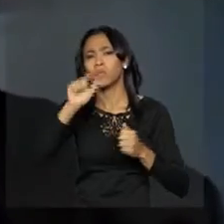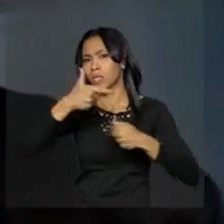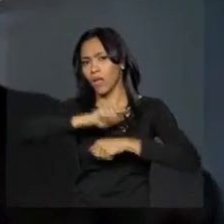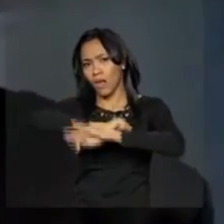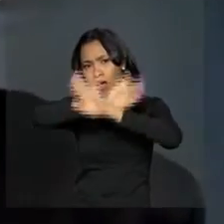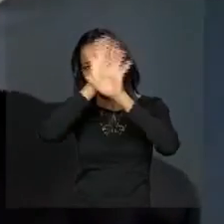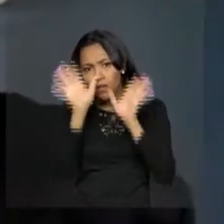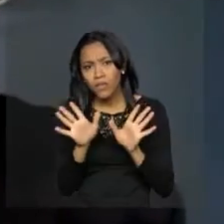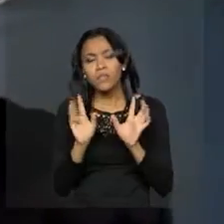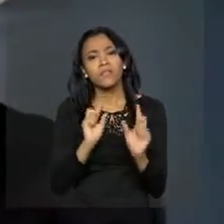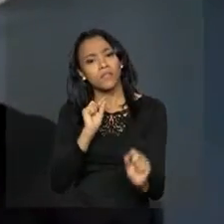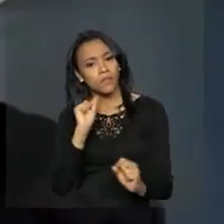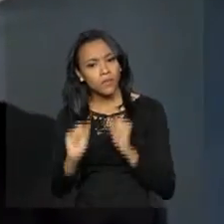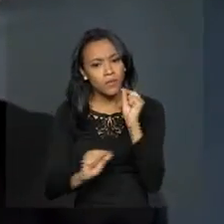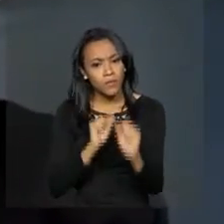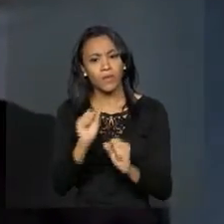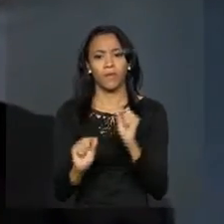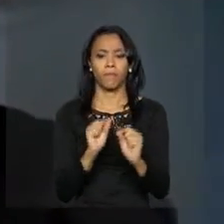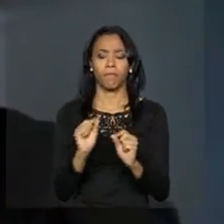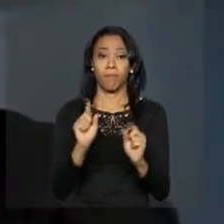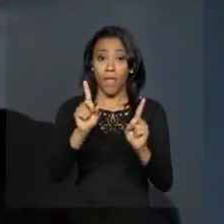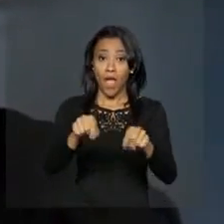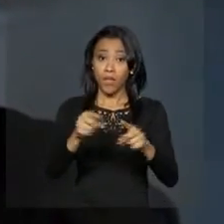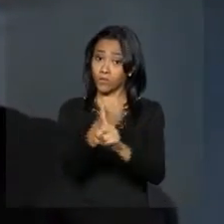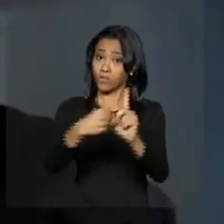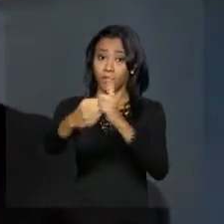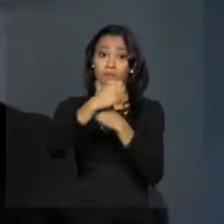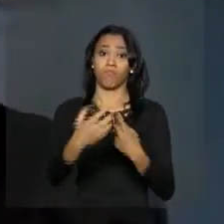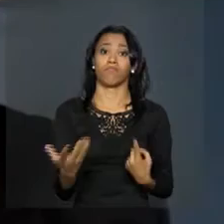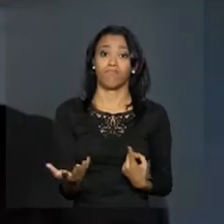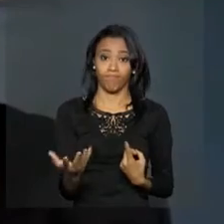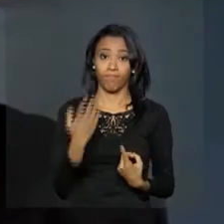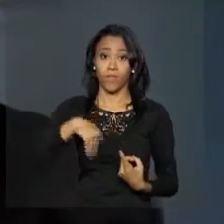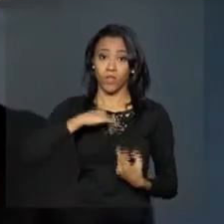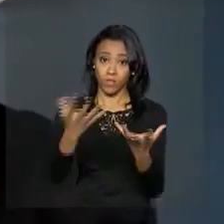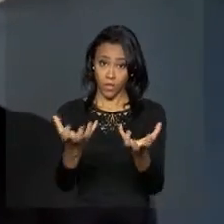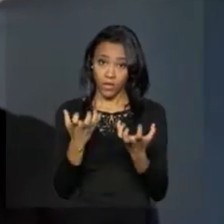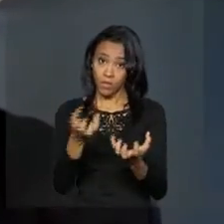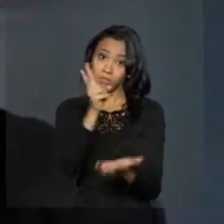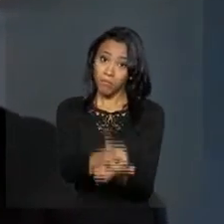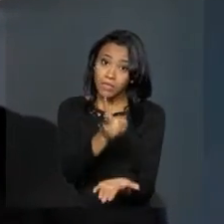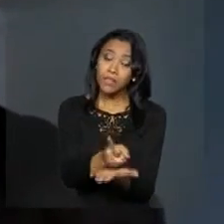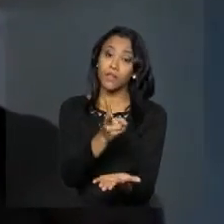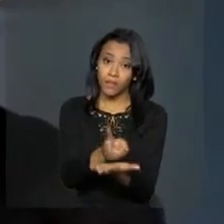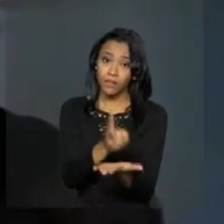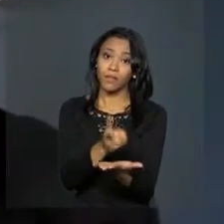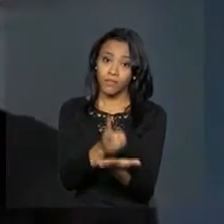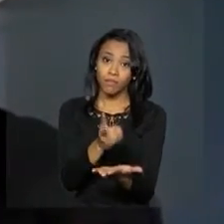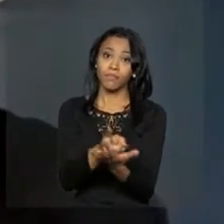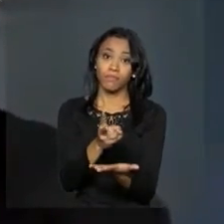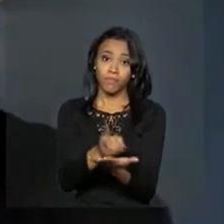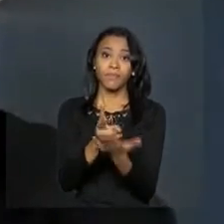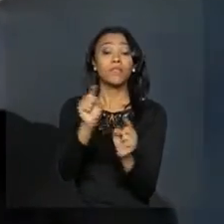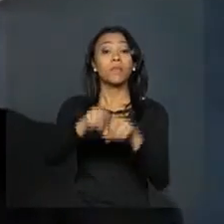pelas forças direitistas conservadoras, é a questão social. Nós queremos manter, consolidar